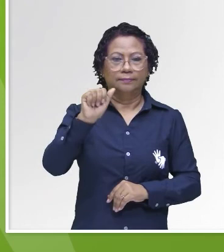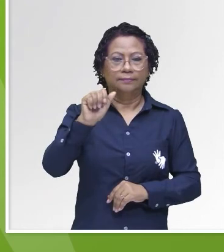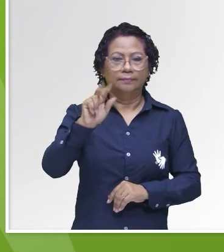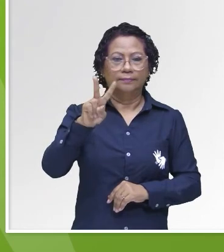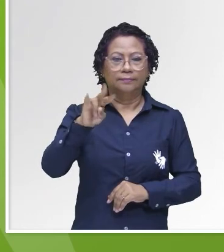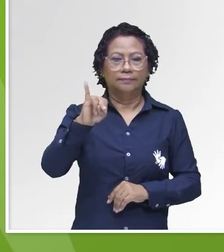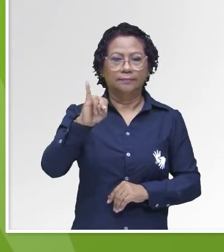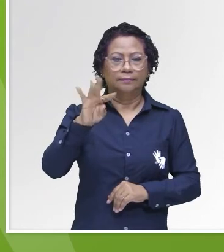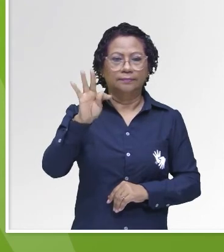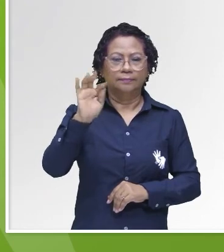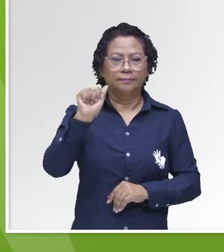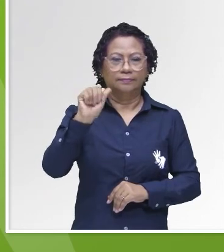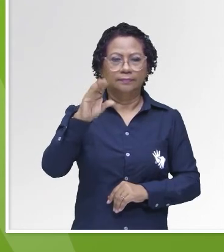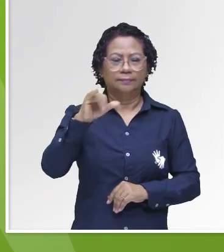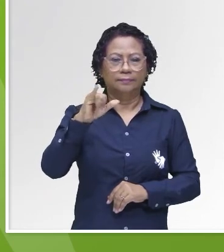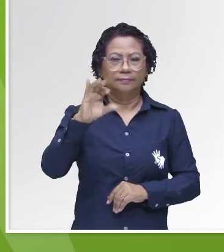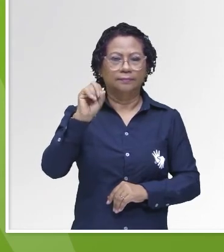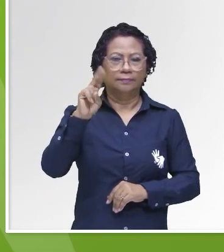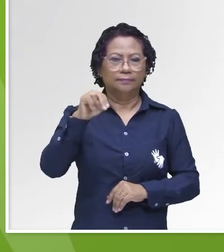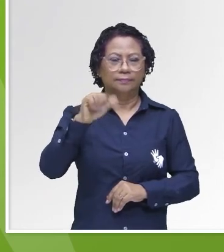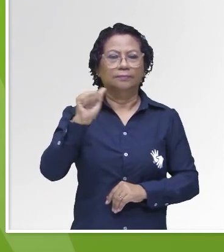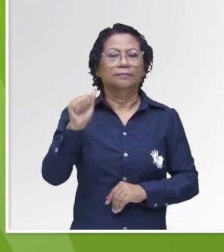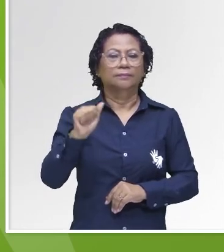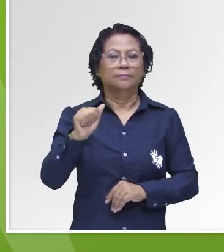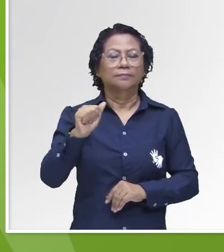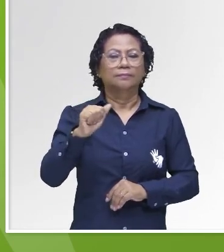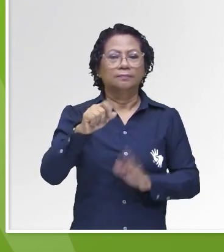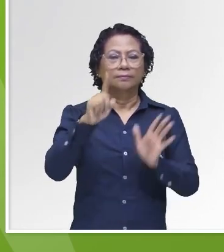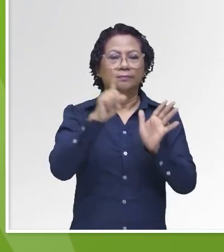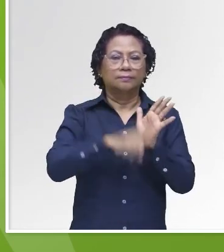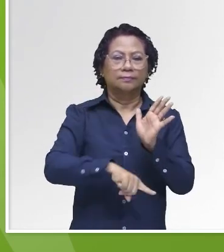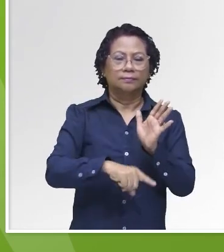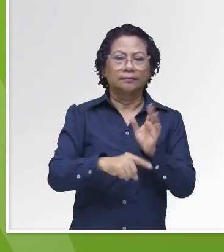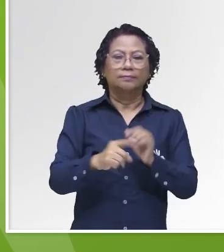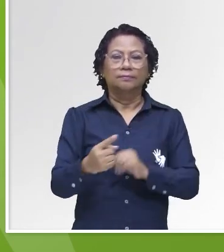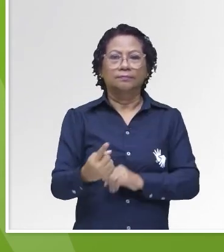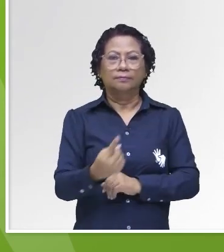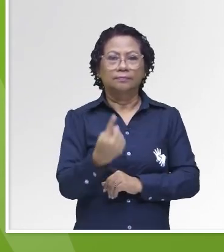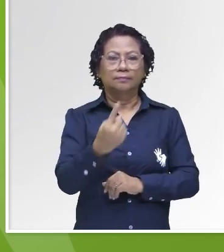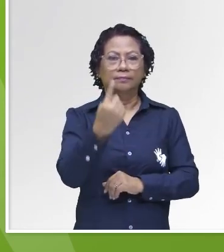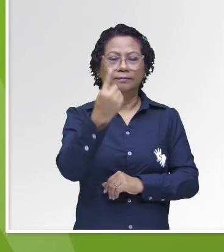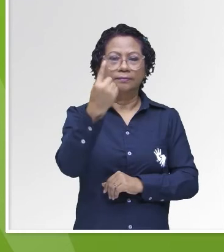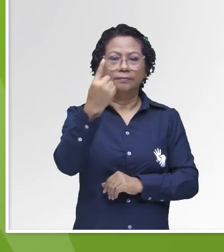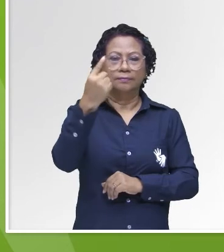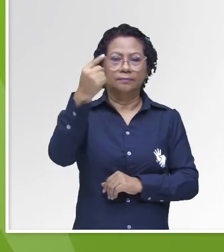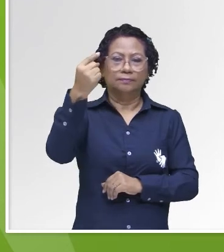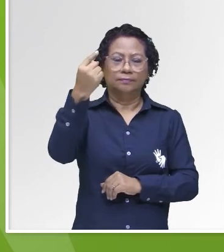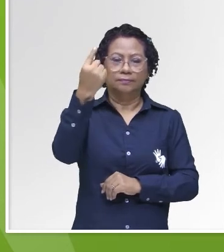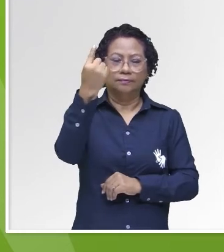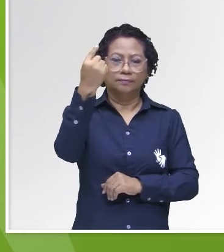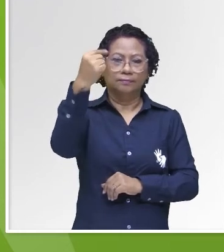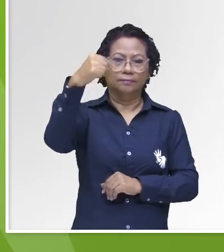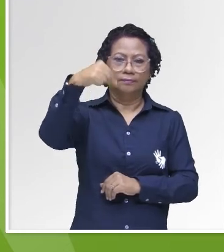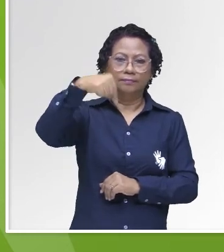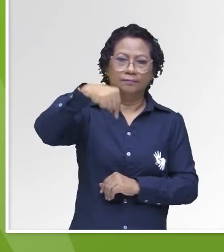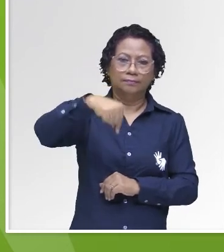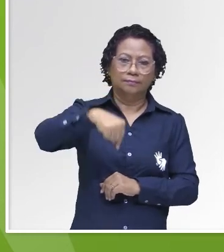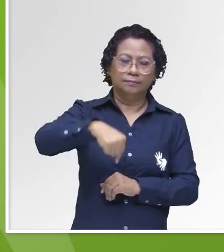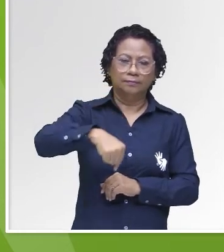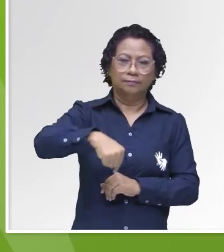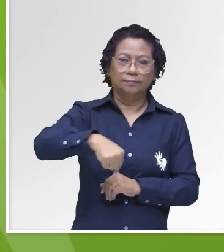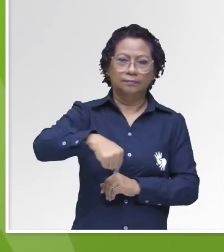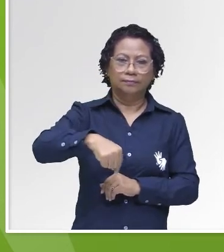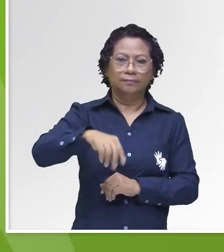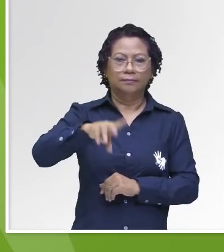é? Negativa no movimento de subida e positiva no movimento de descida. Porque você já viu qual